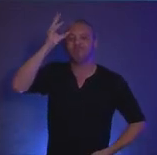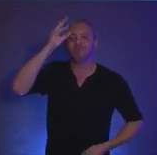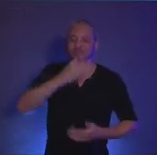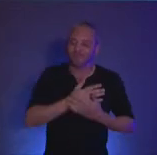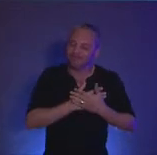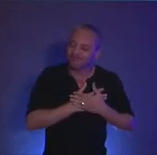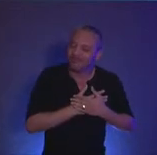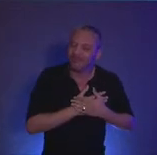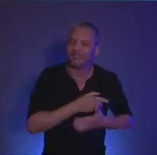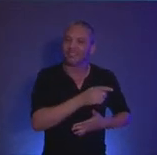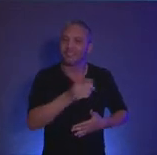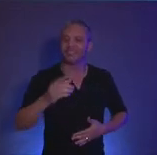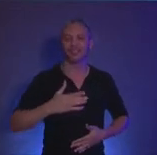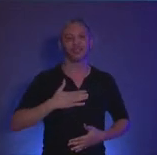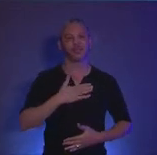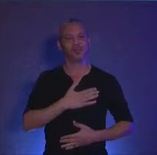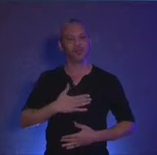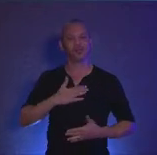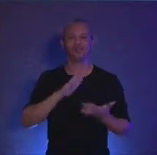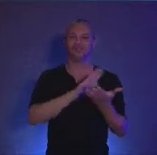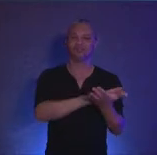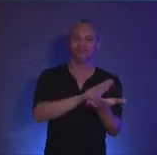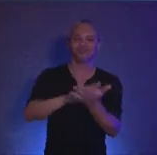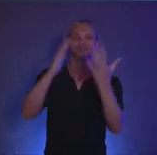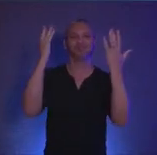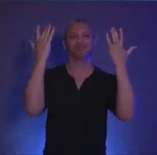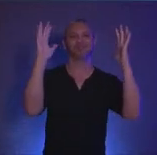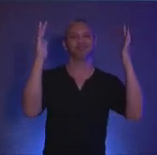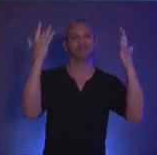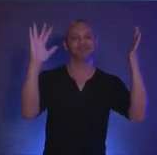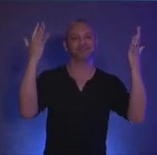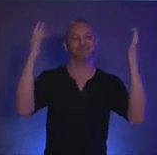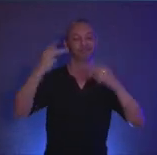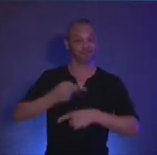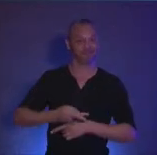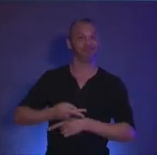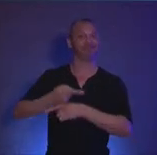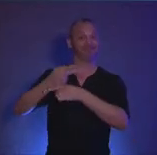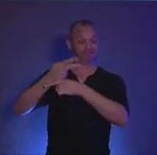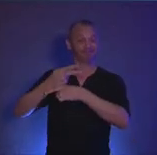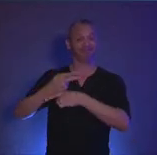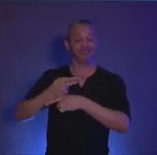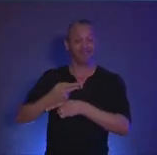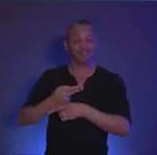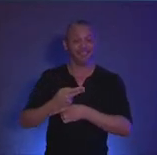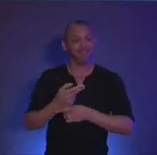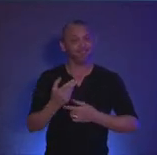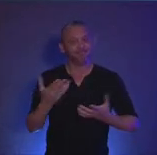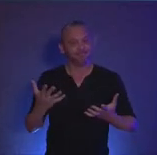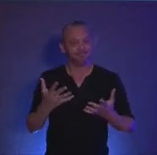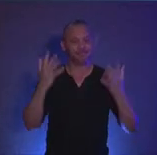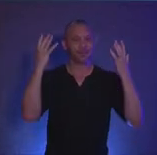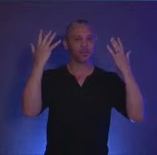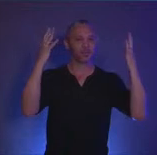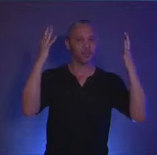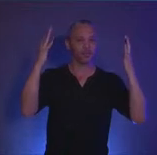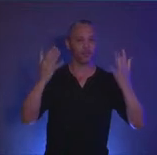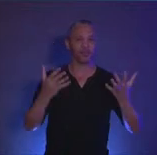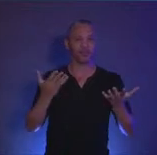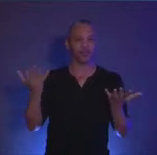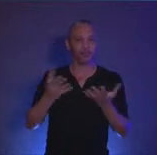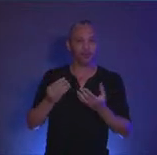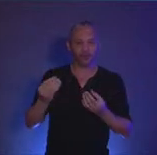Então, espero que vocês gostem. Parabéns aos ganhadores, que daqui a pouco vamos conhecê-los. E curtam mais essa dose